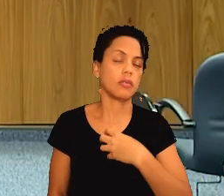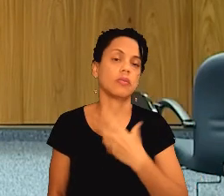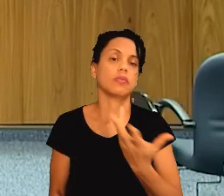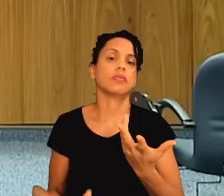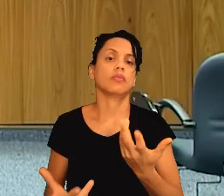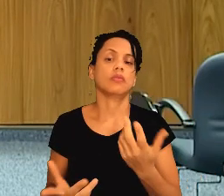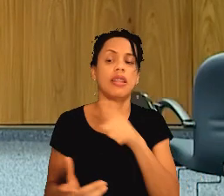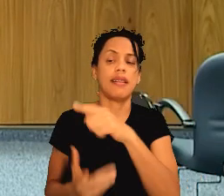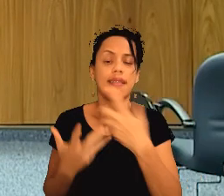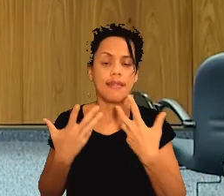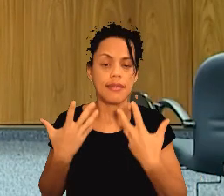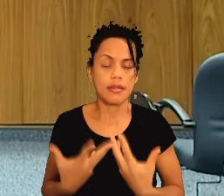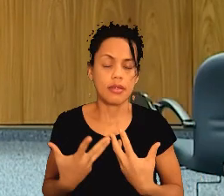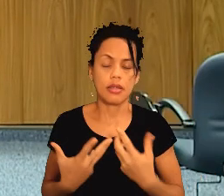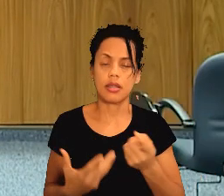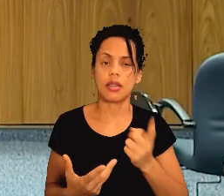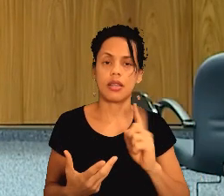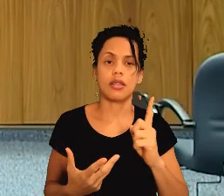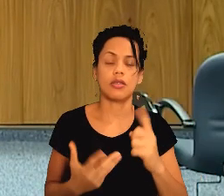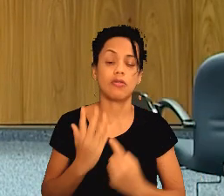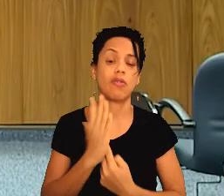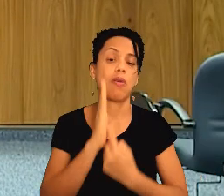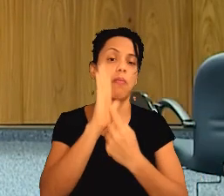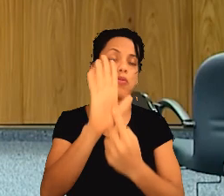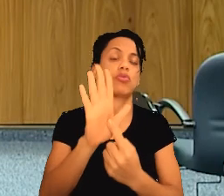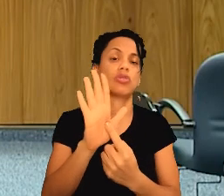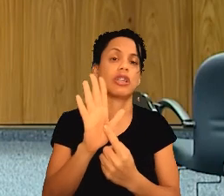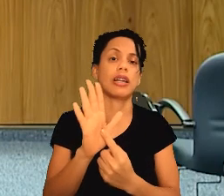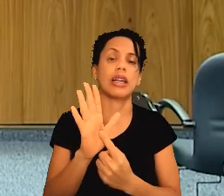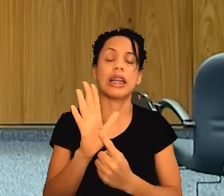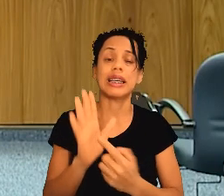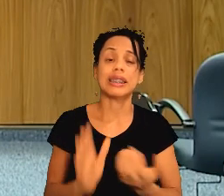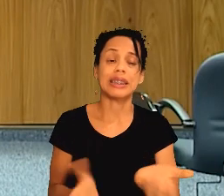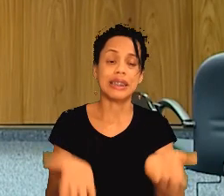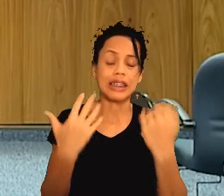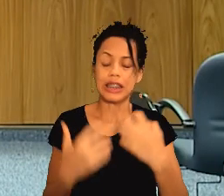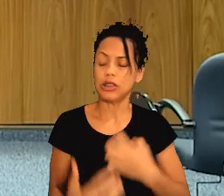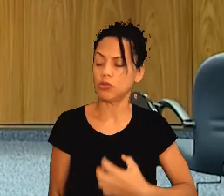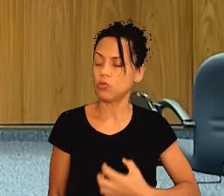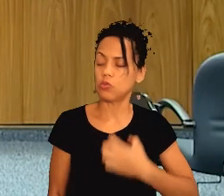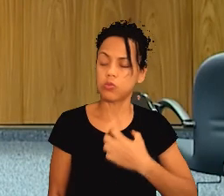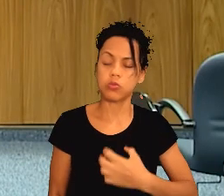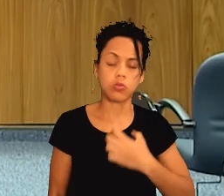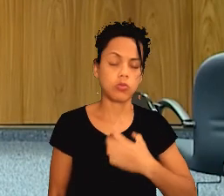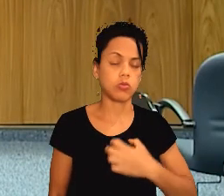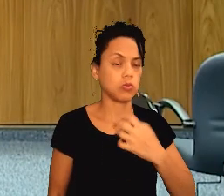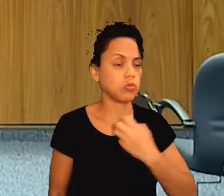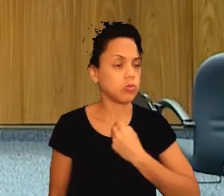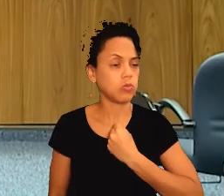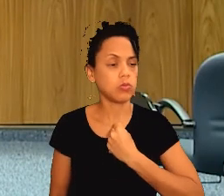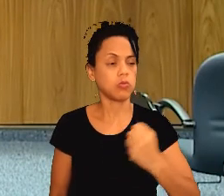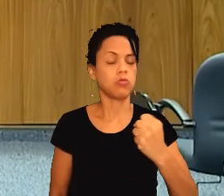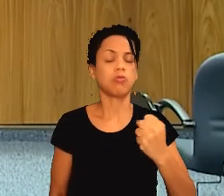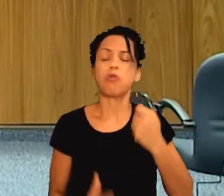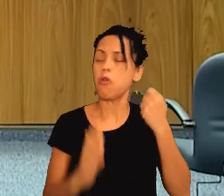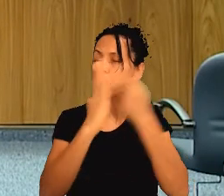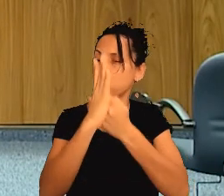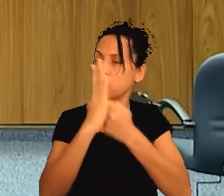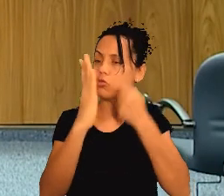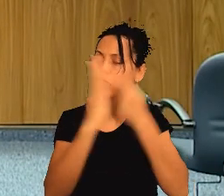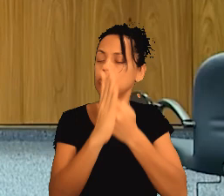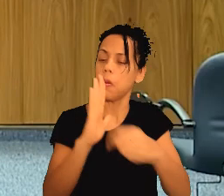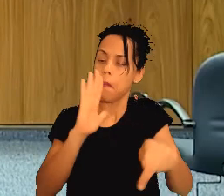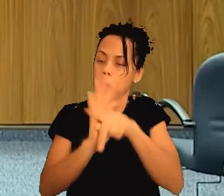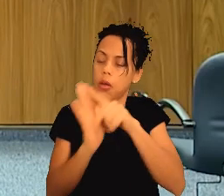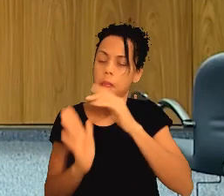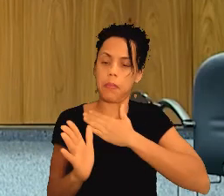eles não se cansam de mostrar a sua indignação e de dizer que vão